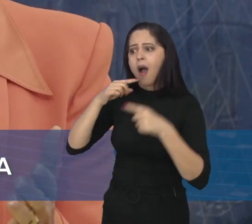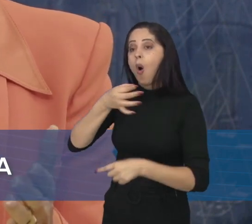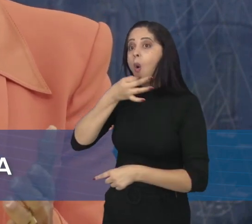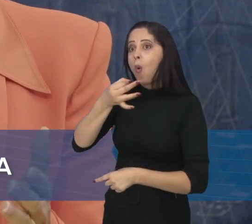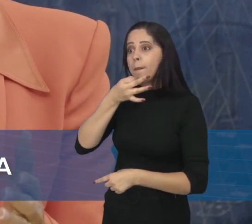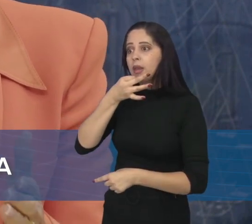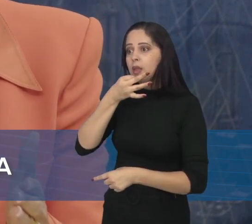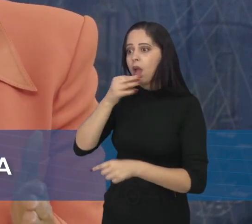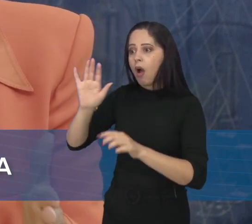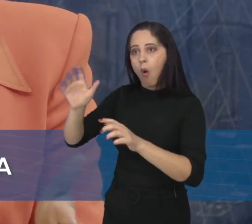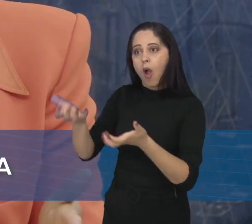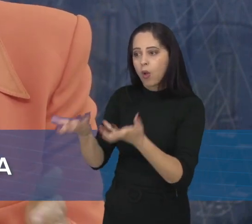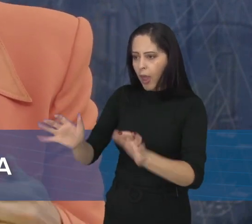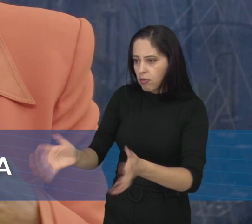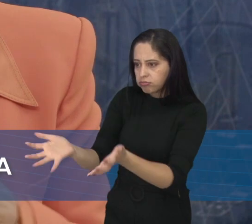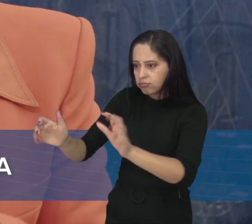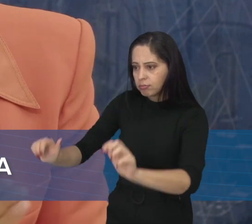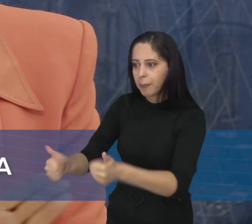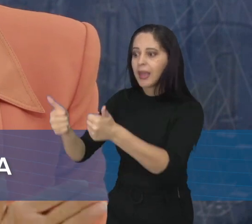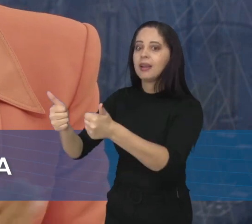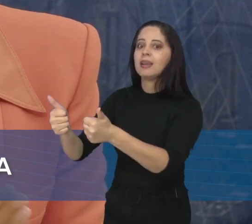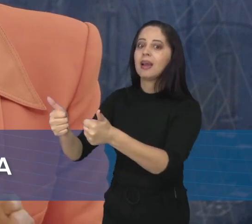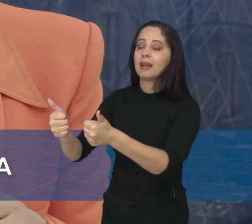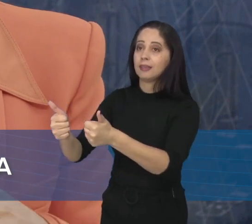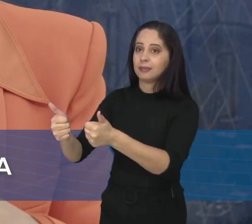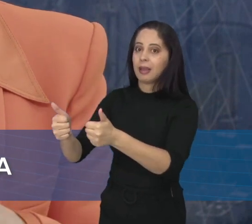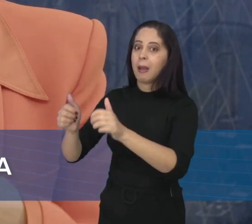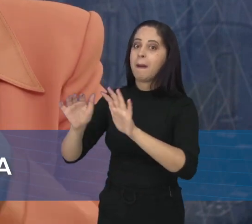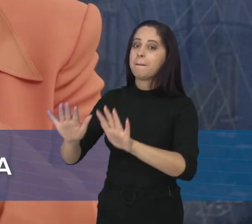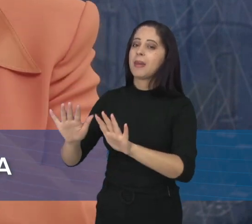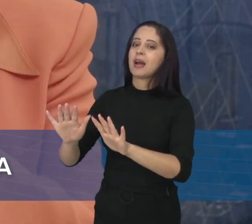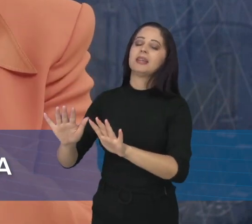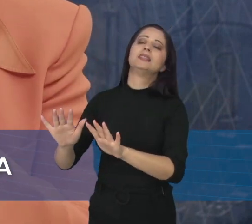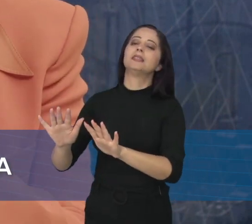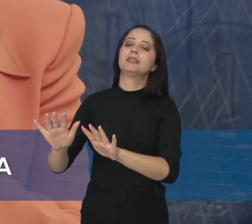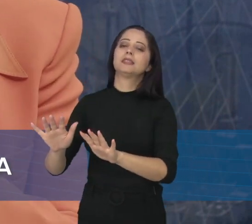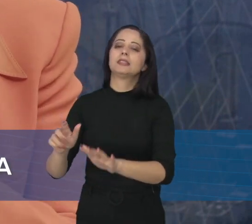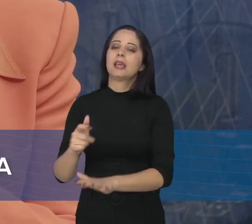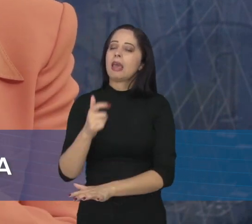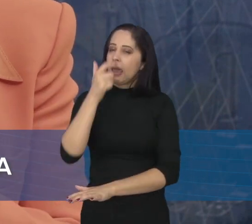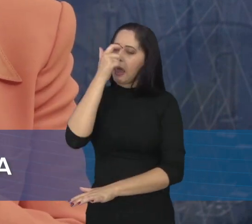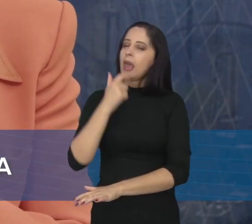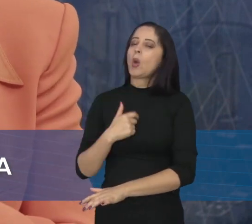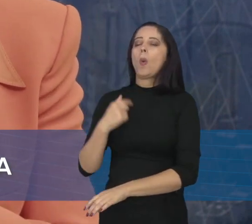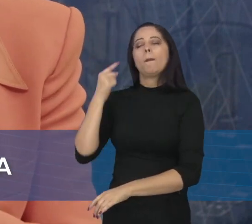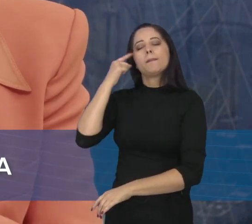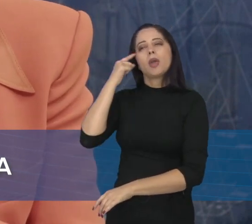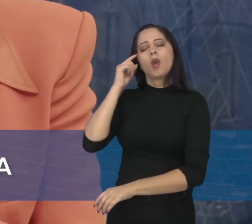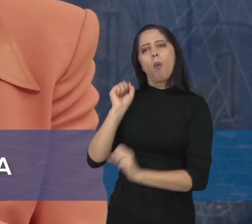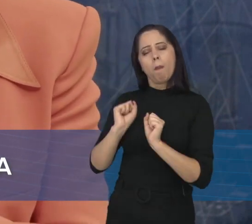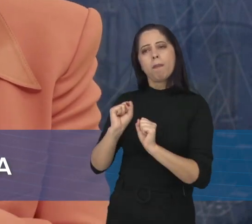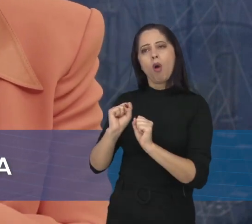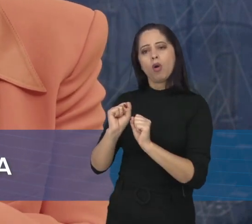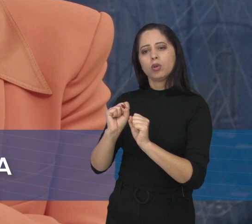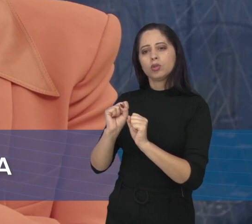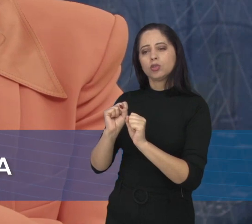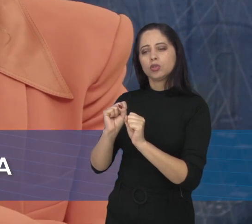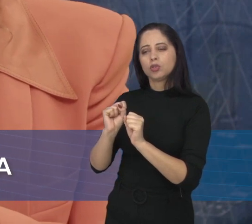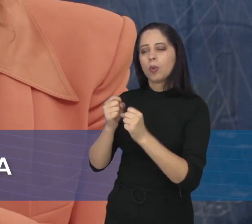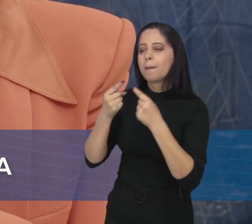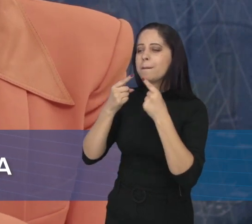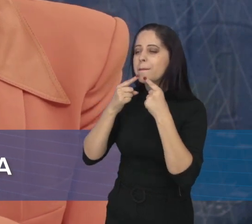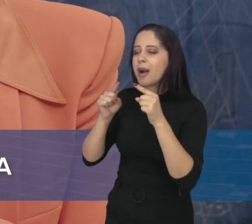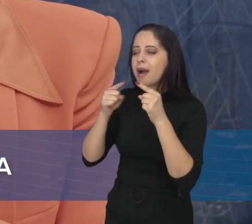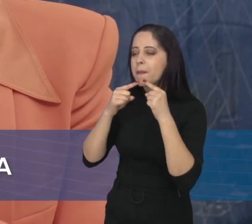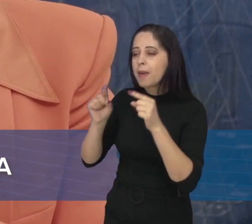né? O problema está no em se eu sou capaz de tecer uma crítica a alguém sem cruzar